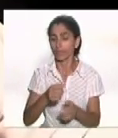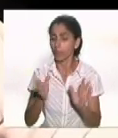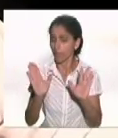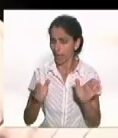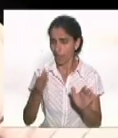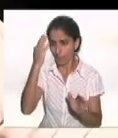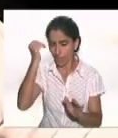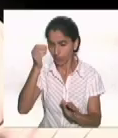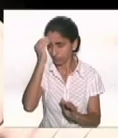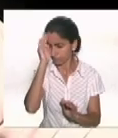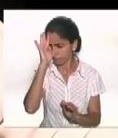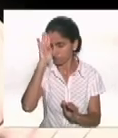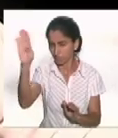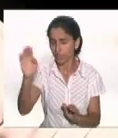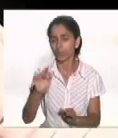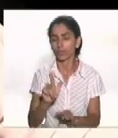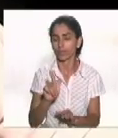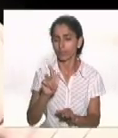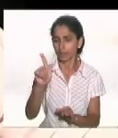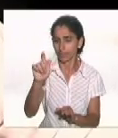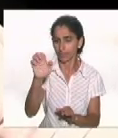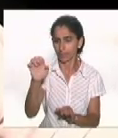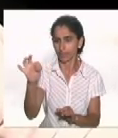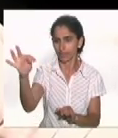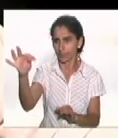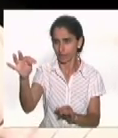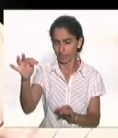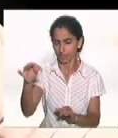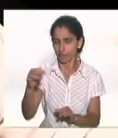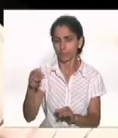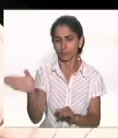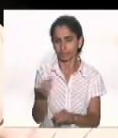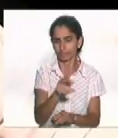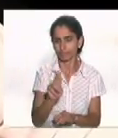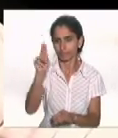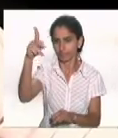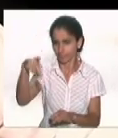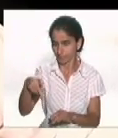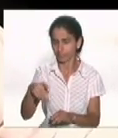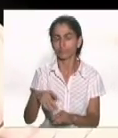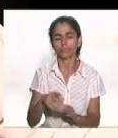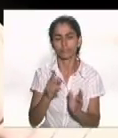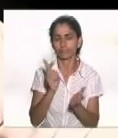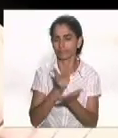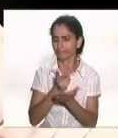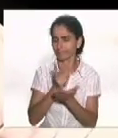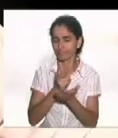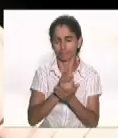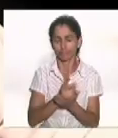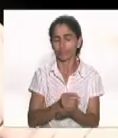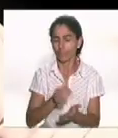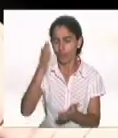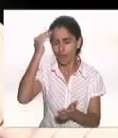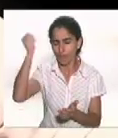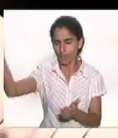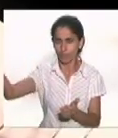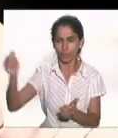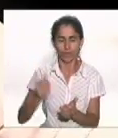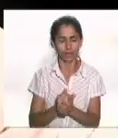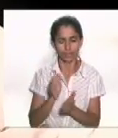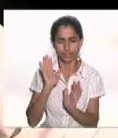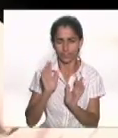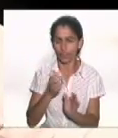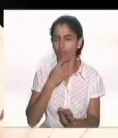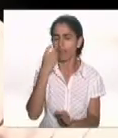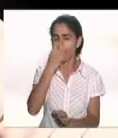off, get off that thing. Get off, não, get off that thing. Um negócio assim. Essa era a música. Get off